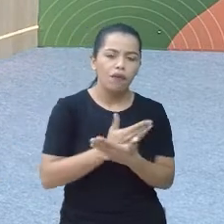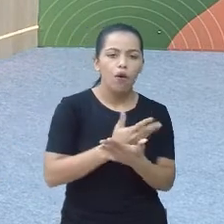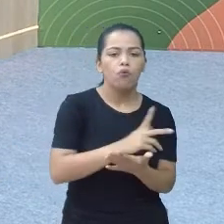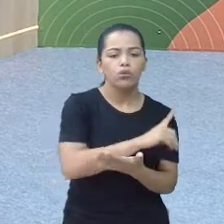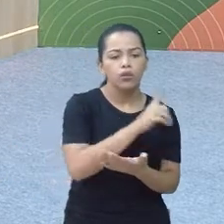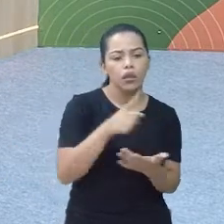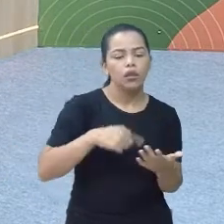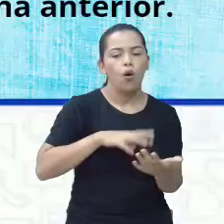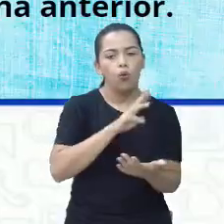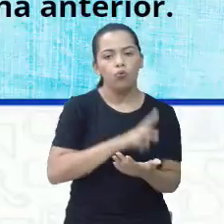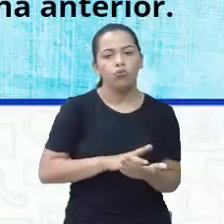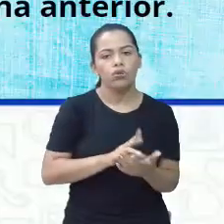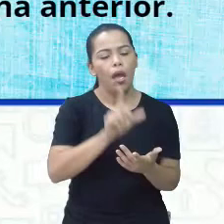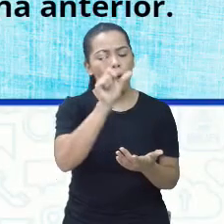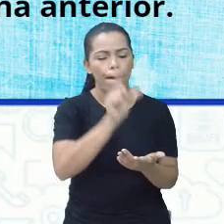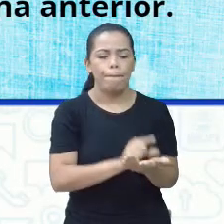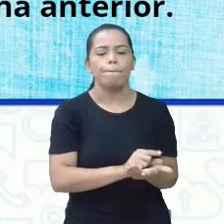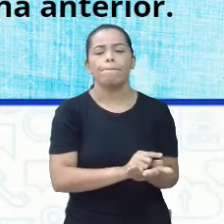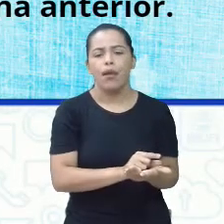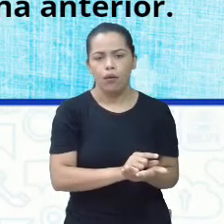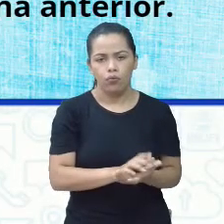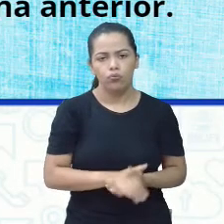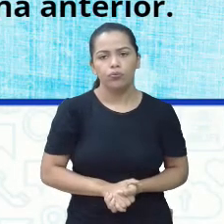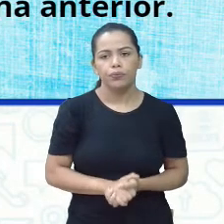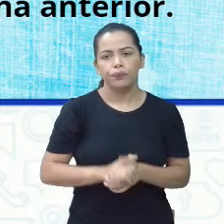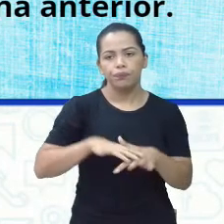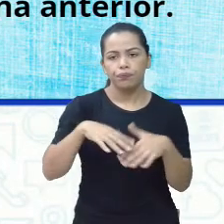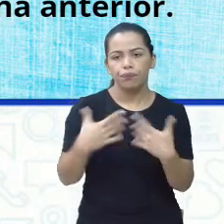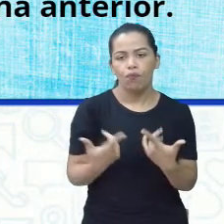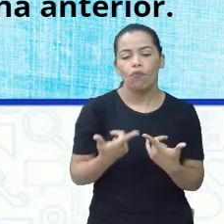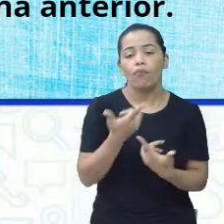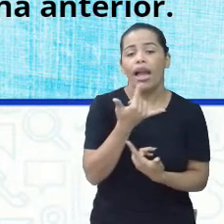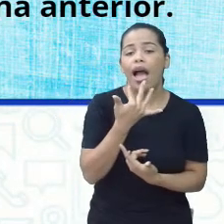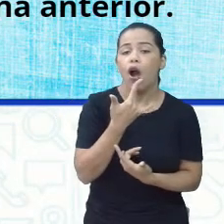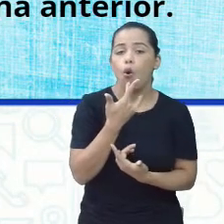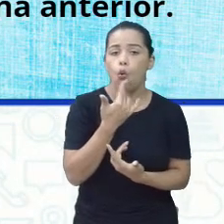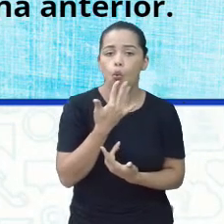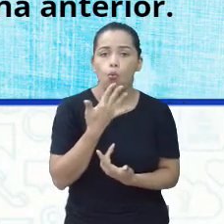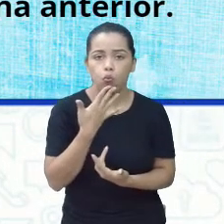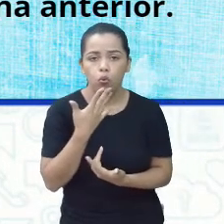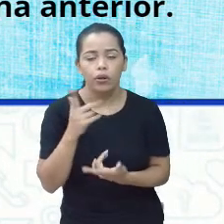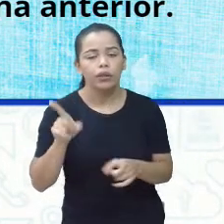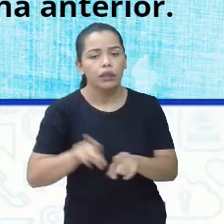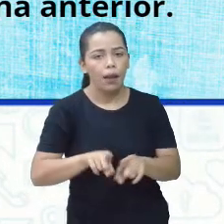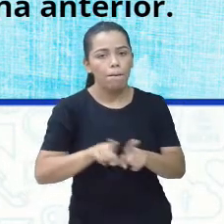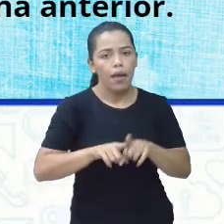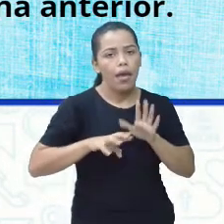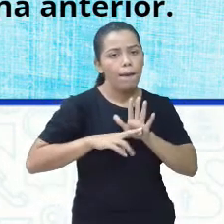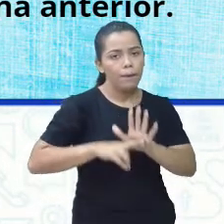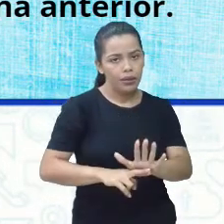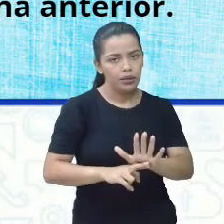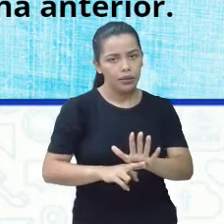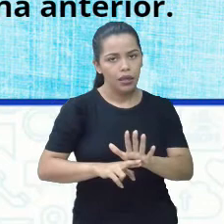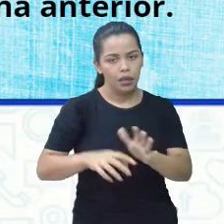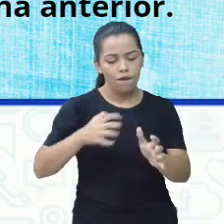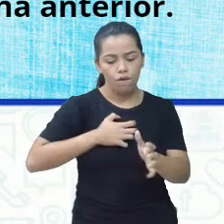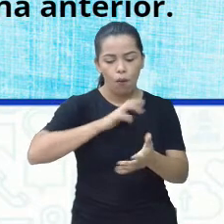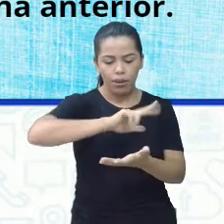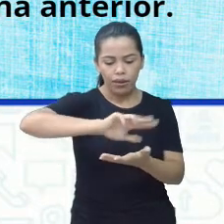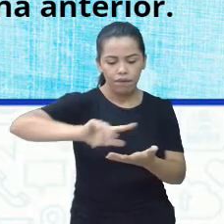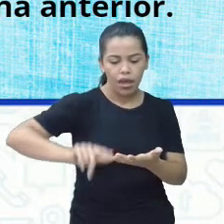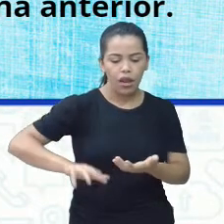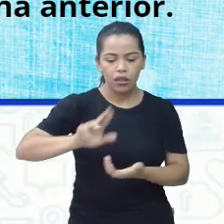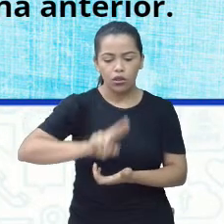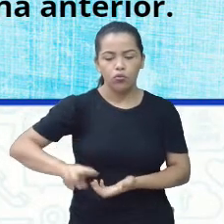celular. As cores desse gráfico, elas marcam diferentes consumos, né? A gente tem aí que o celular me deu, que